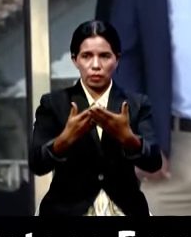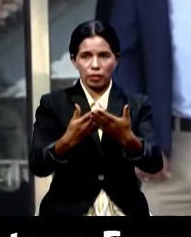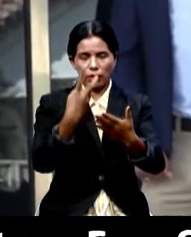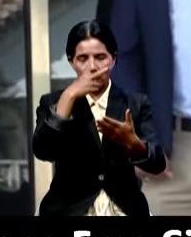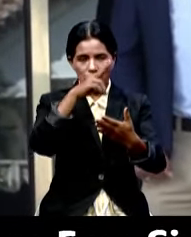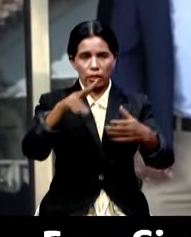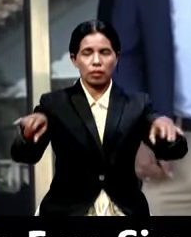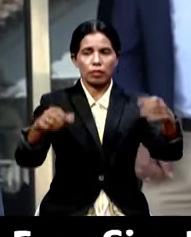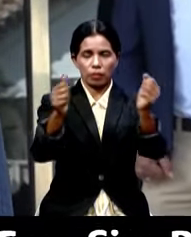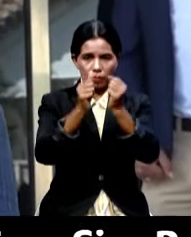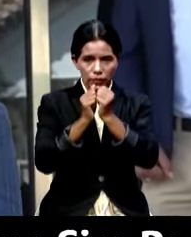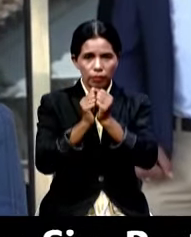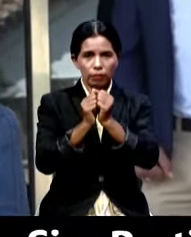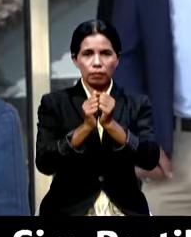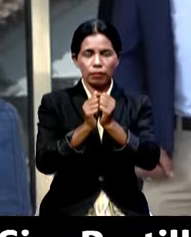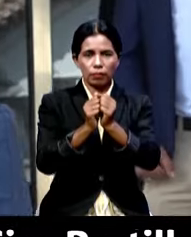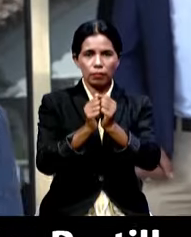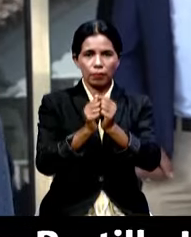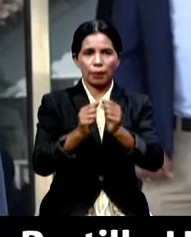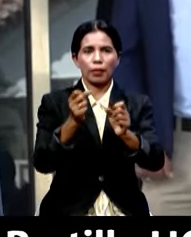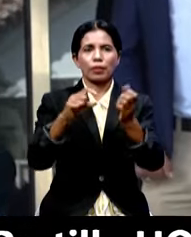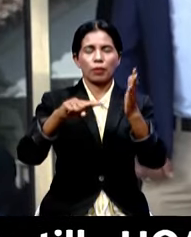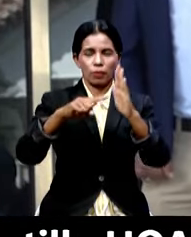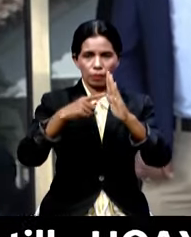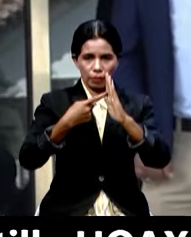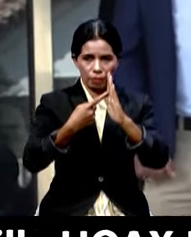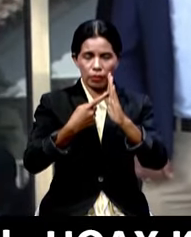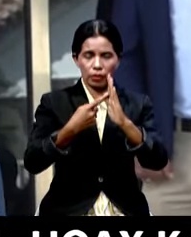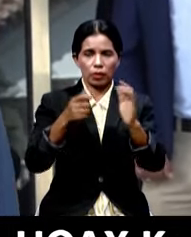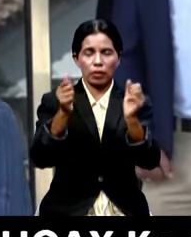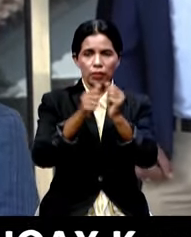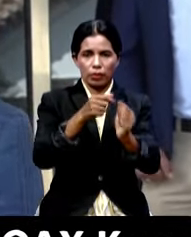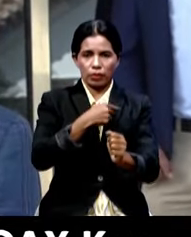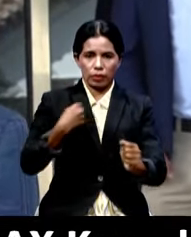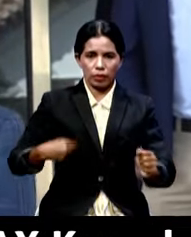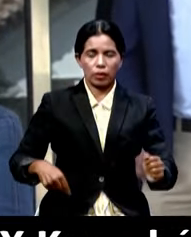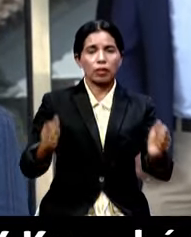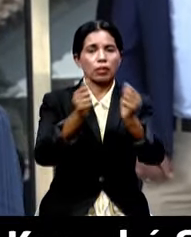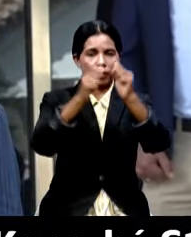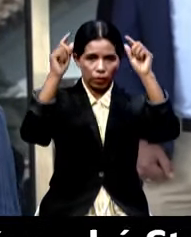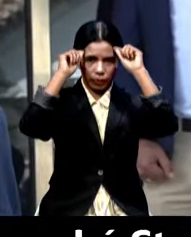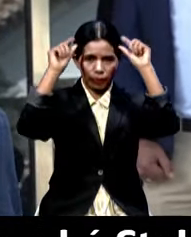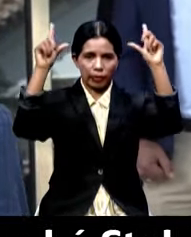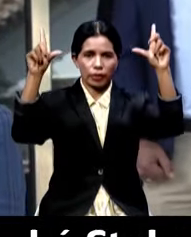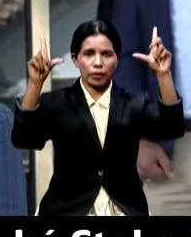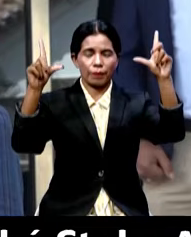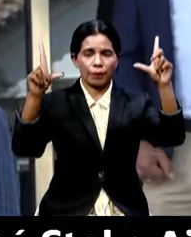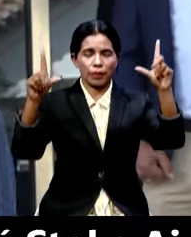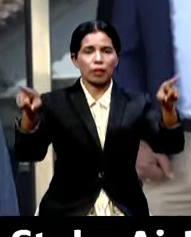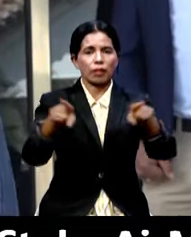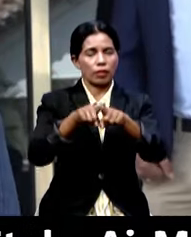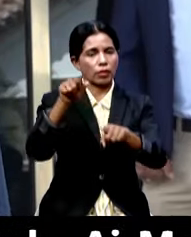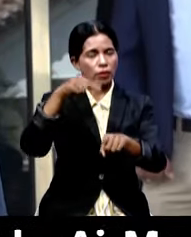área de cooperação é bem a tua rua entre a China e Timor-Leste. E a nossa